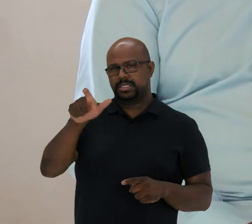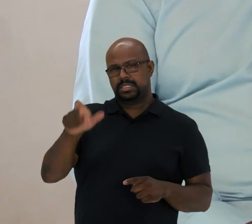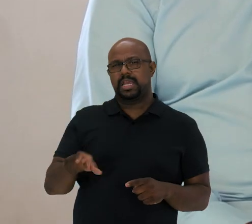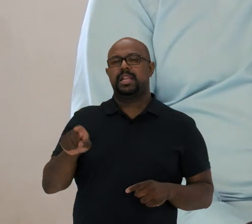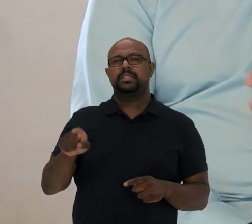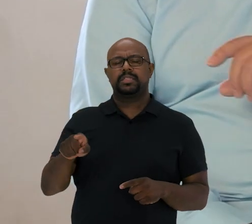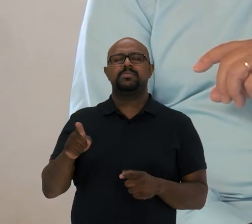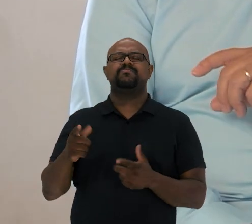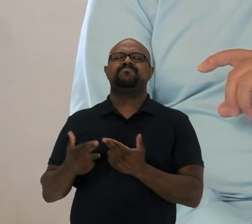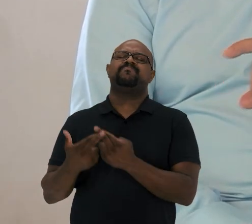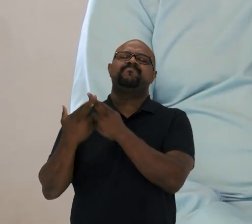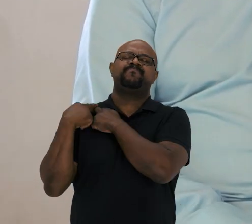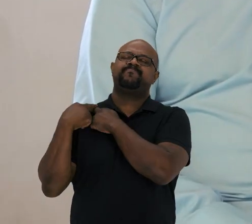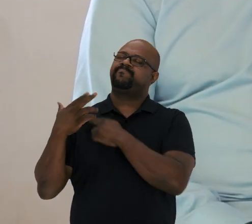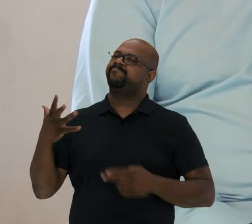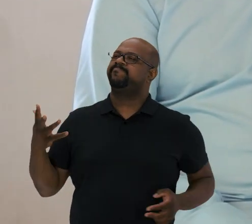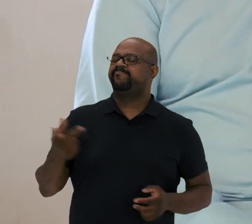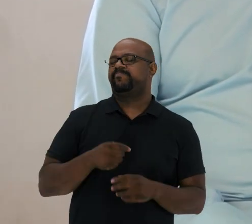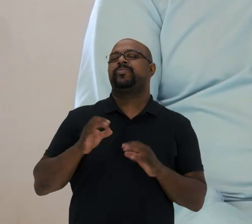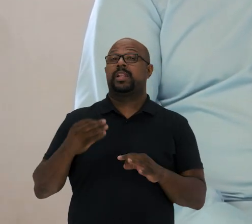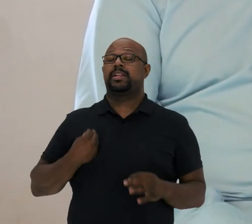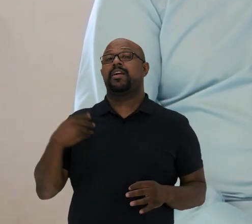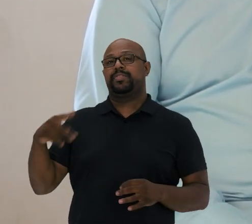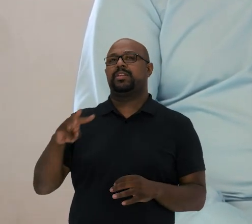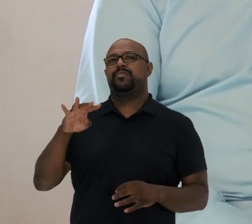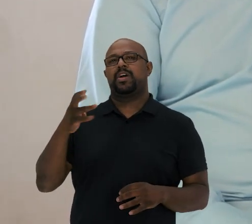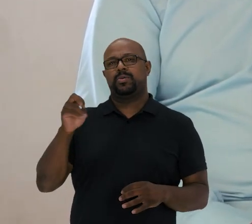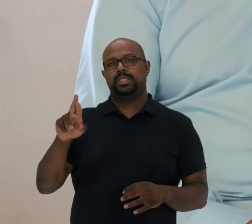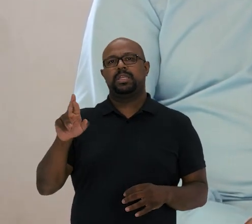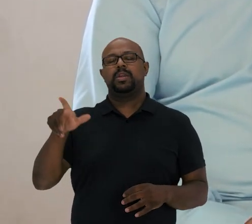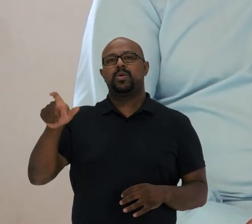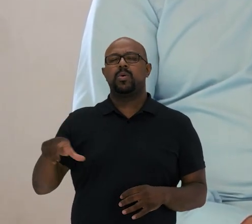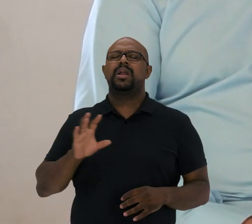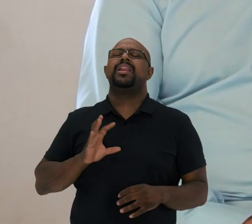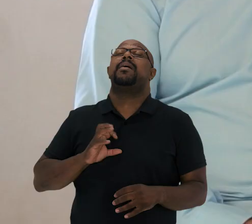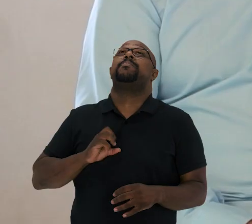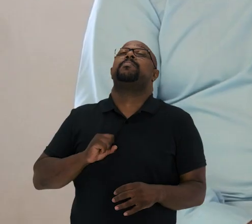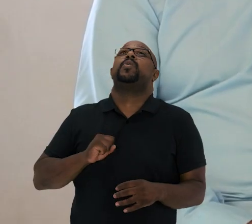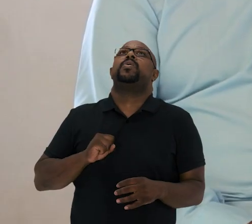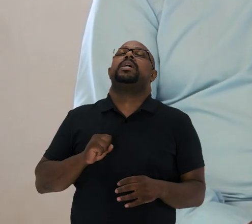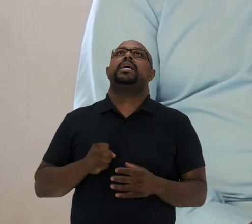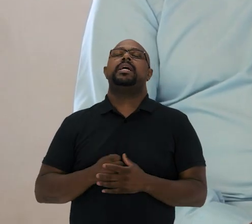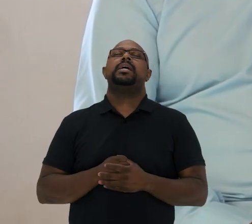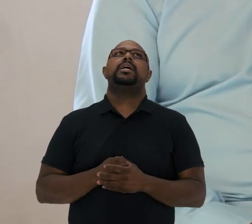tem um papel fabuloso na vida dele, como aquele amor